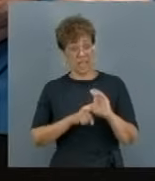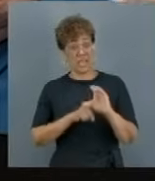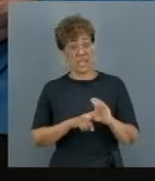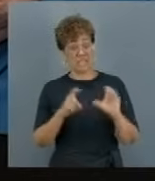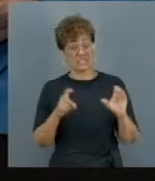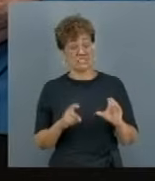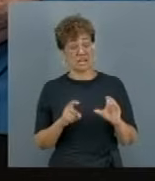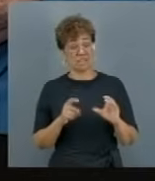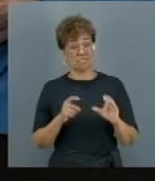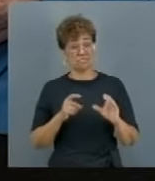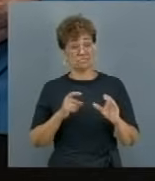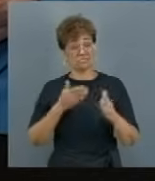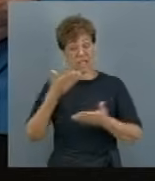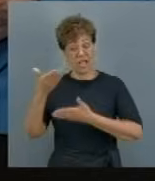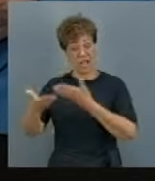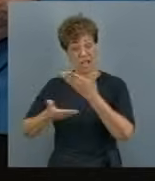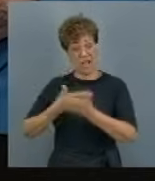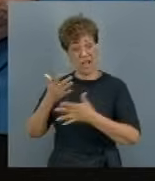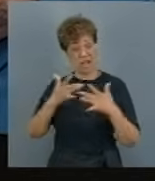harmonia.